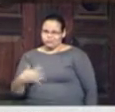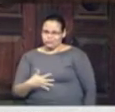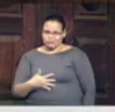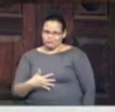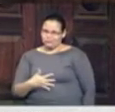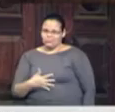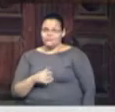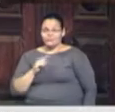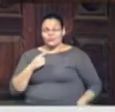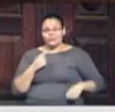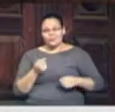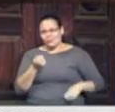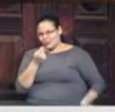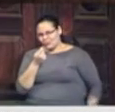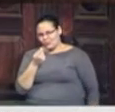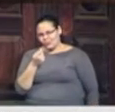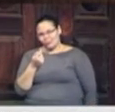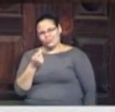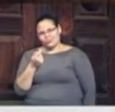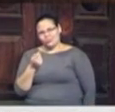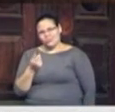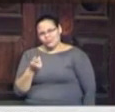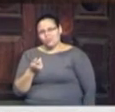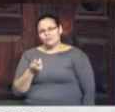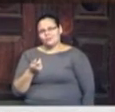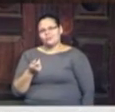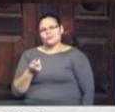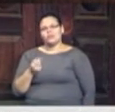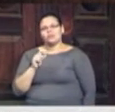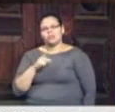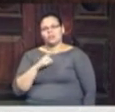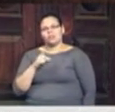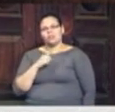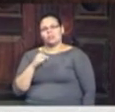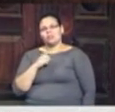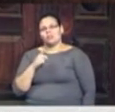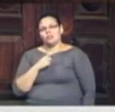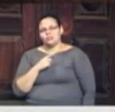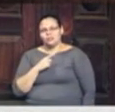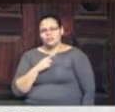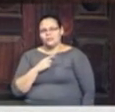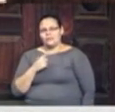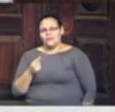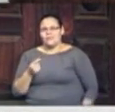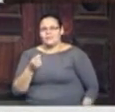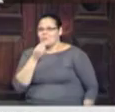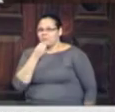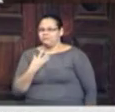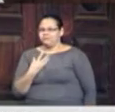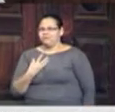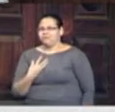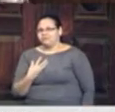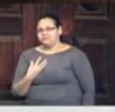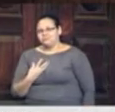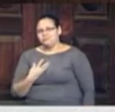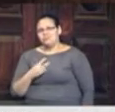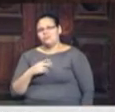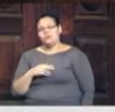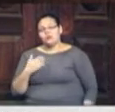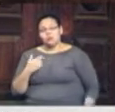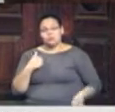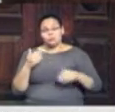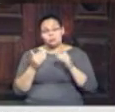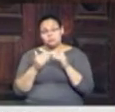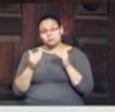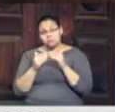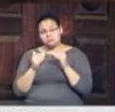são aqueles, deputado Milton, que têm alguma virtude. E eu concordo